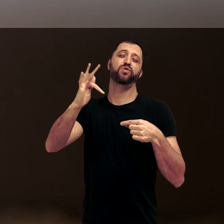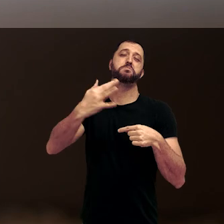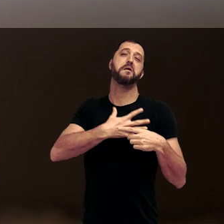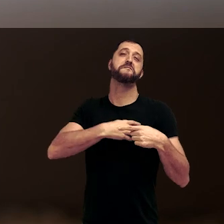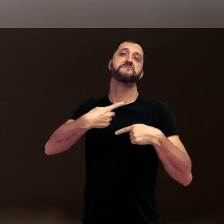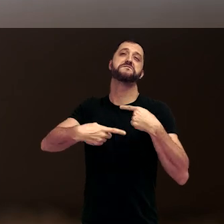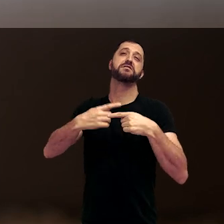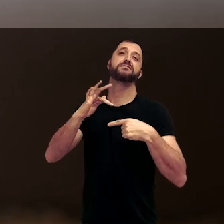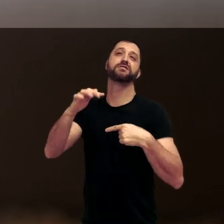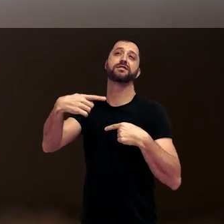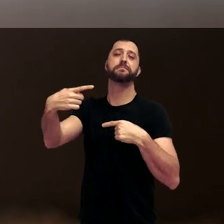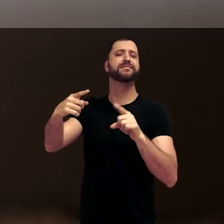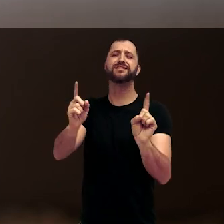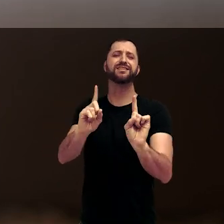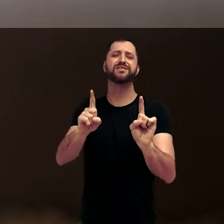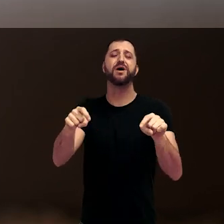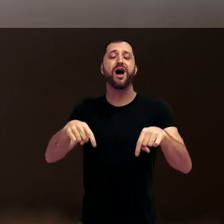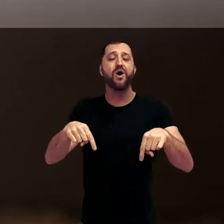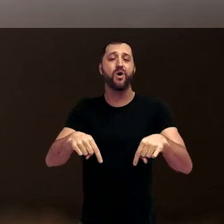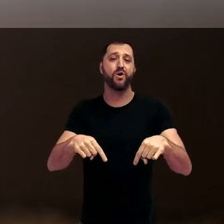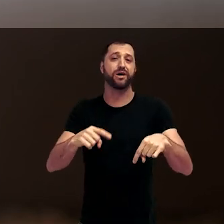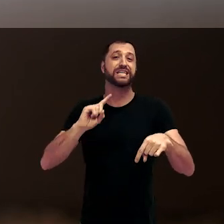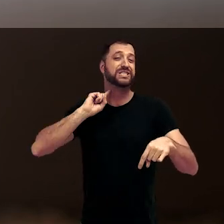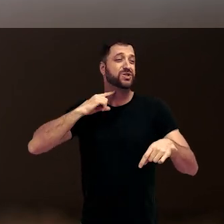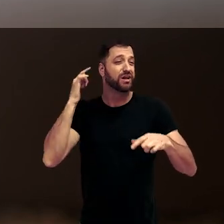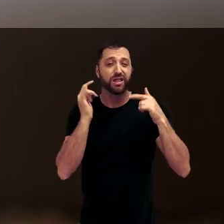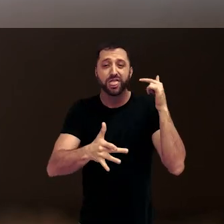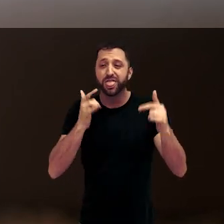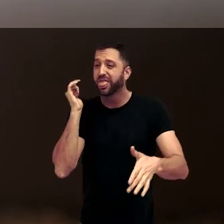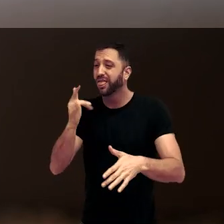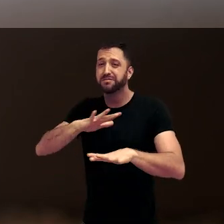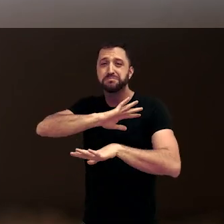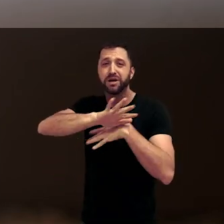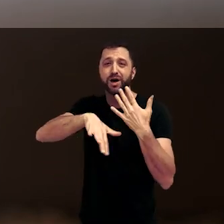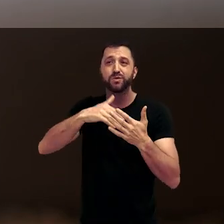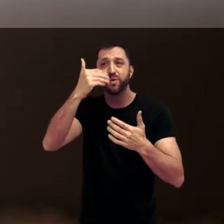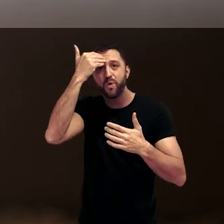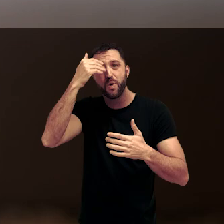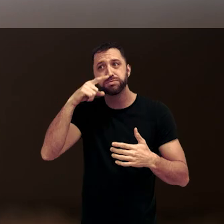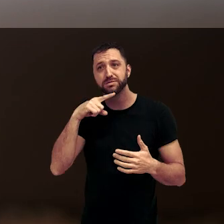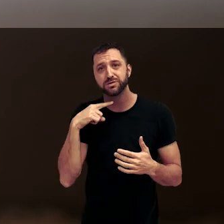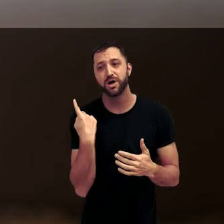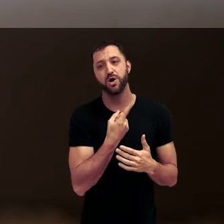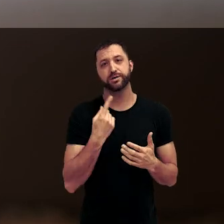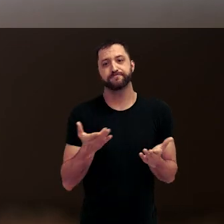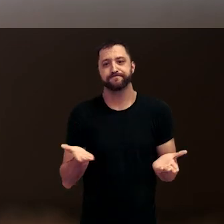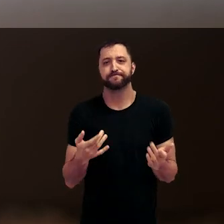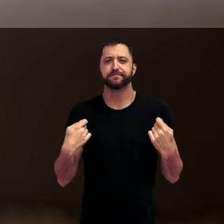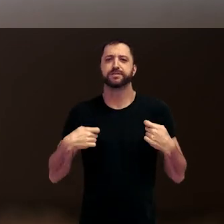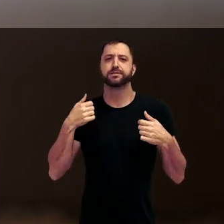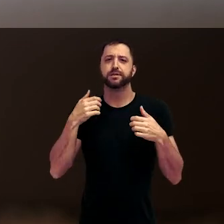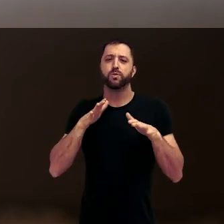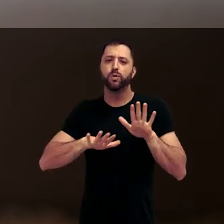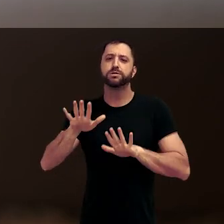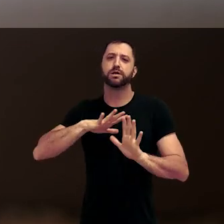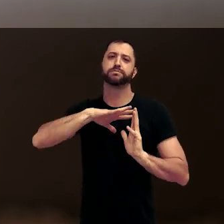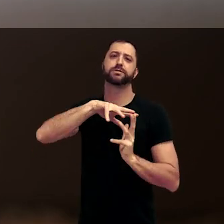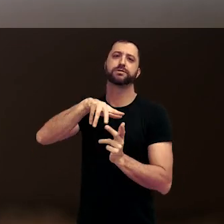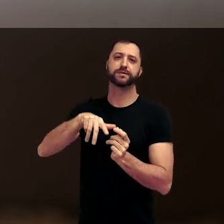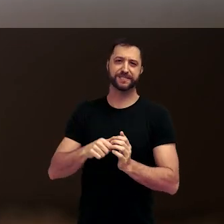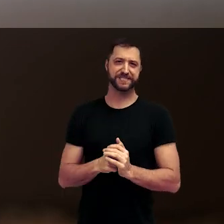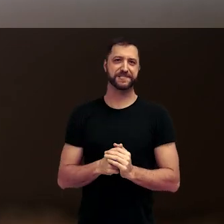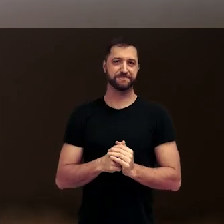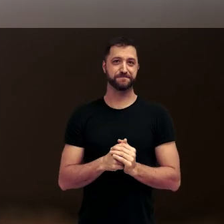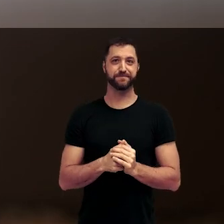é para a geração presente. Nós estamos precisando muito da sua ajuda, da sua